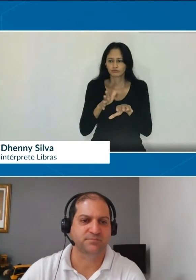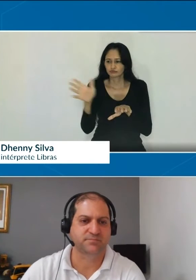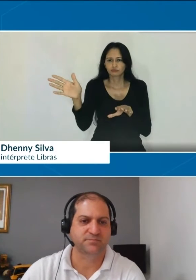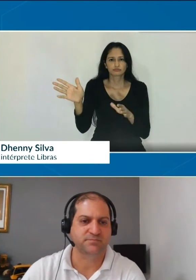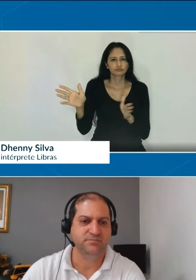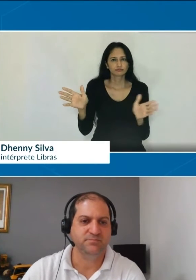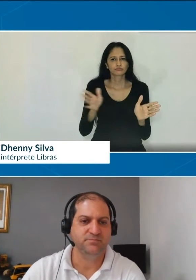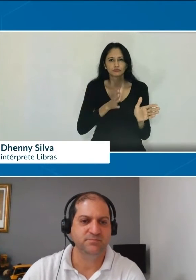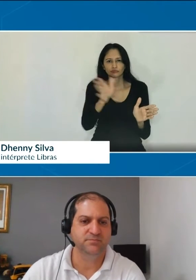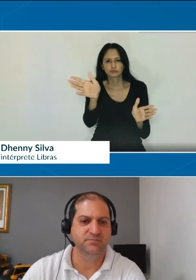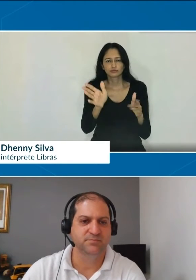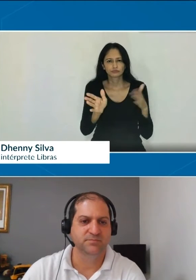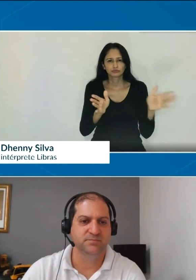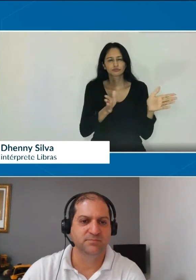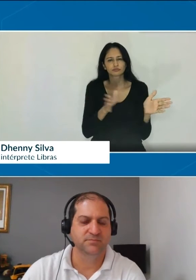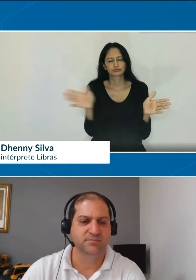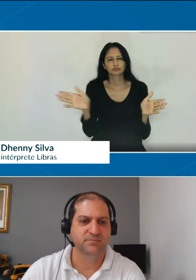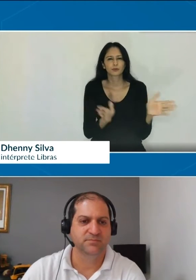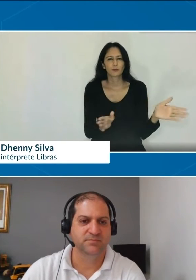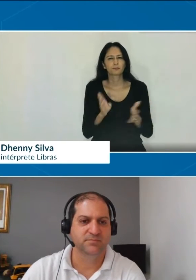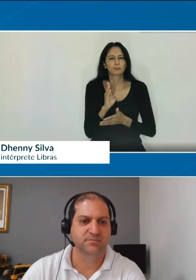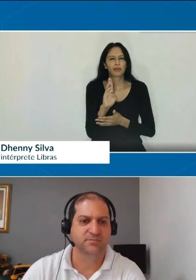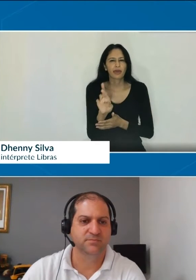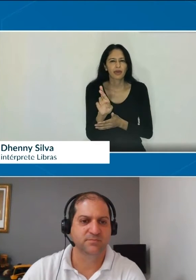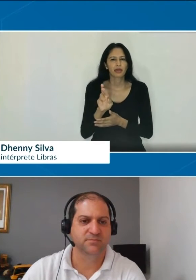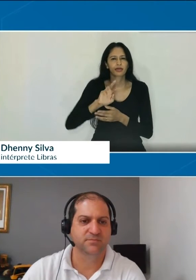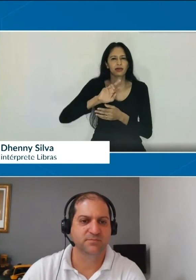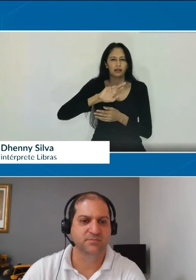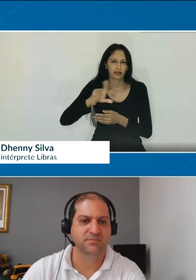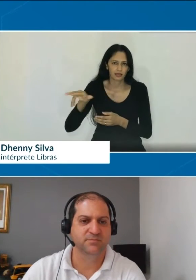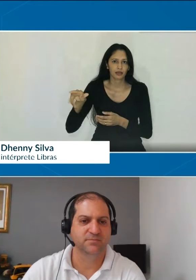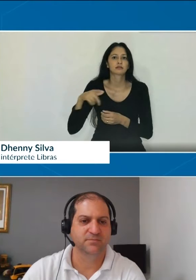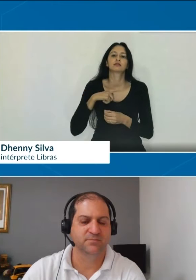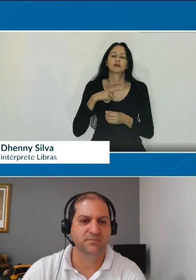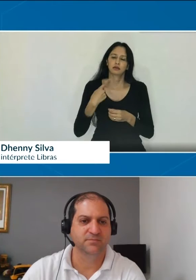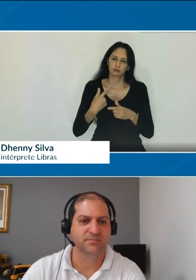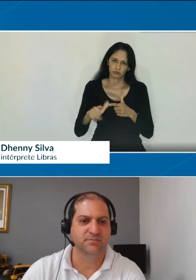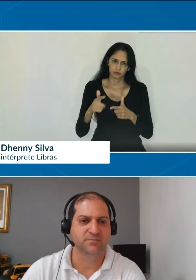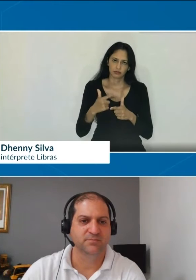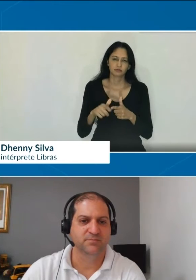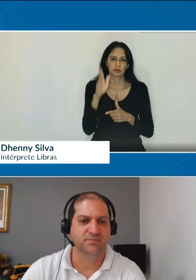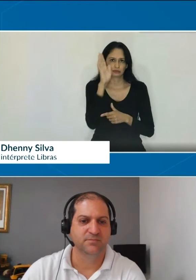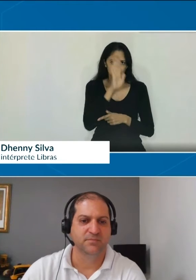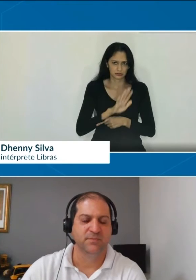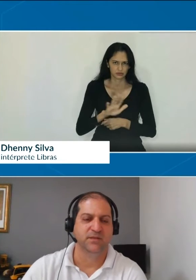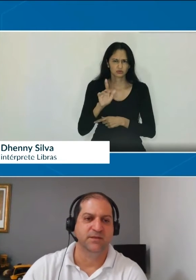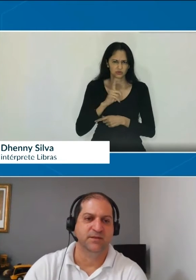estradas e rodovias também para resolver problemas de transporte pelo país todo?